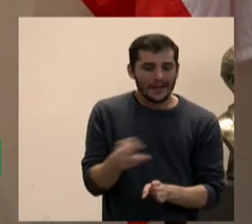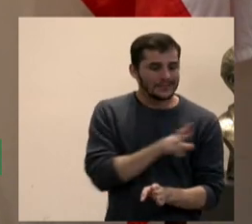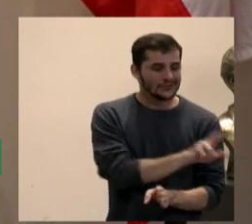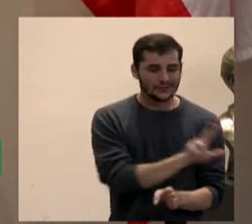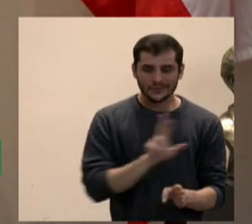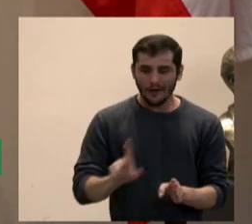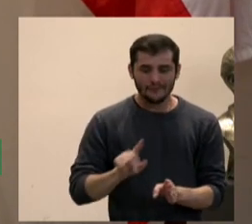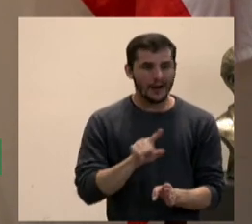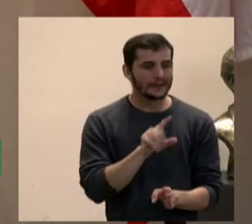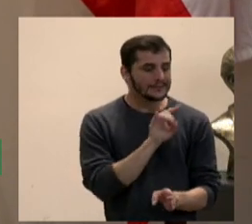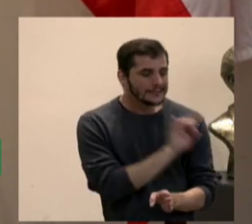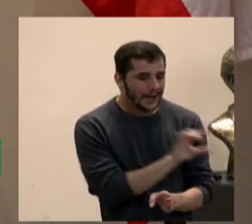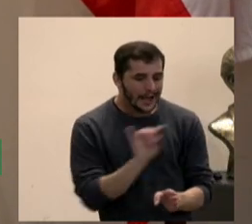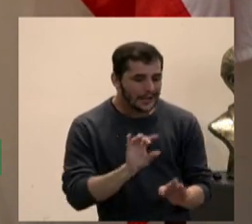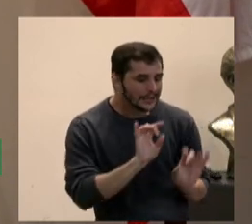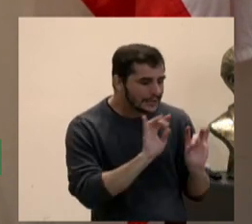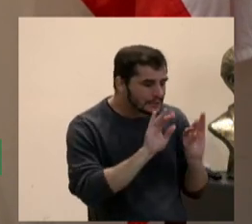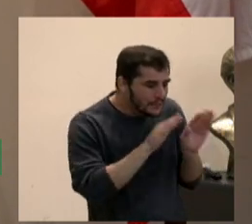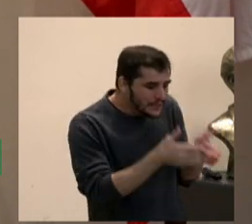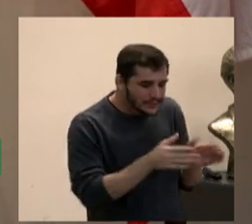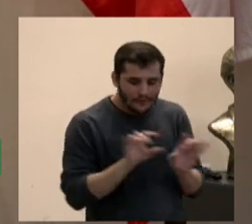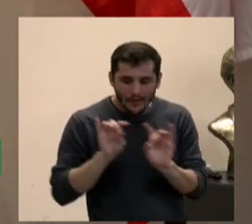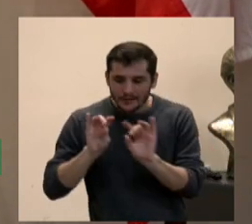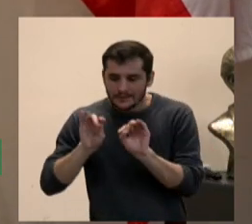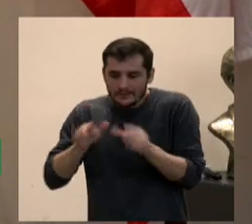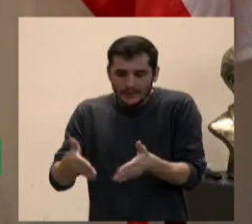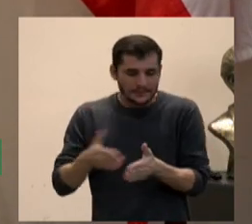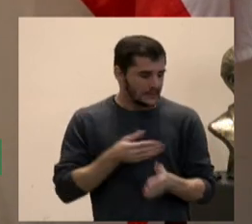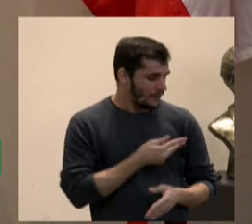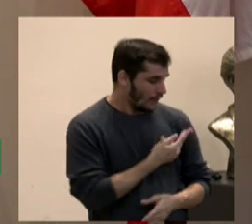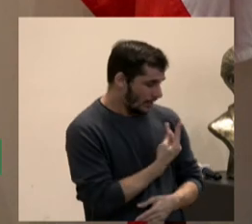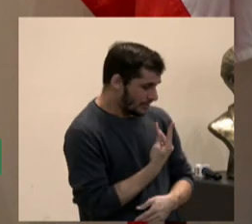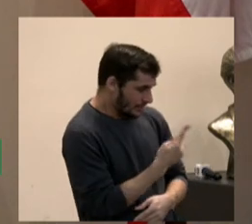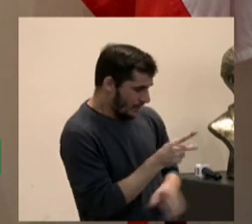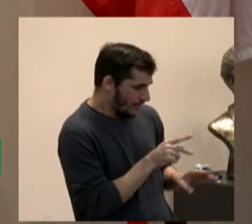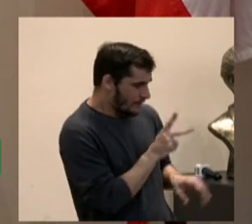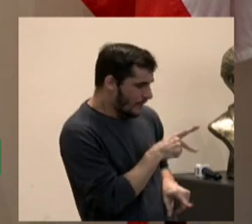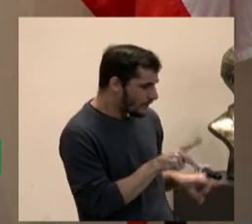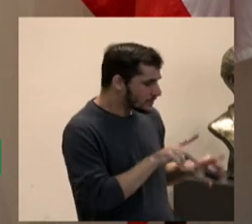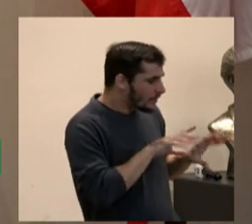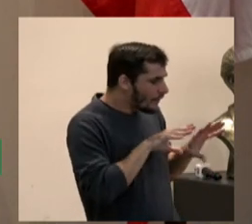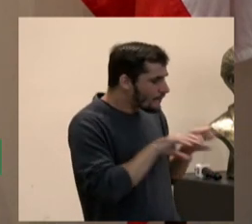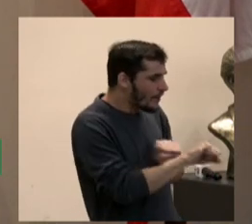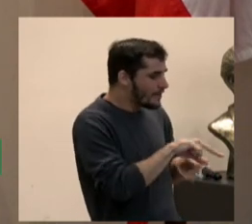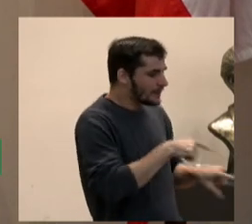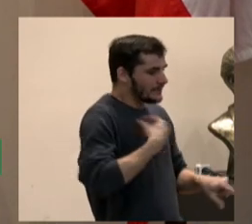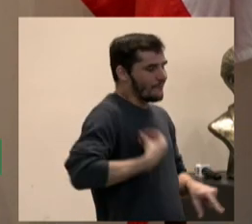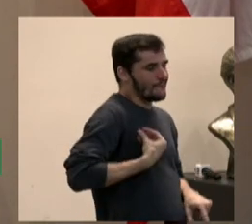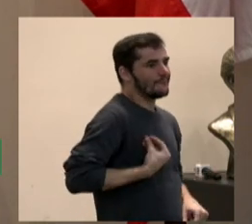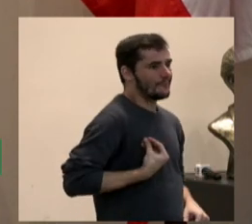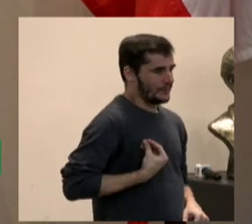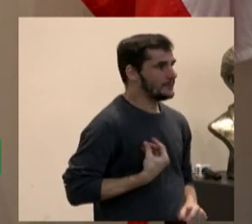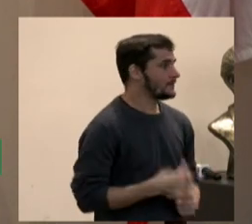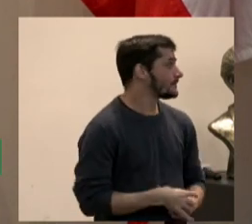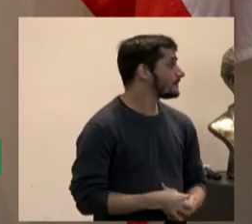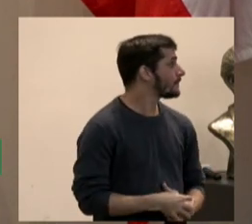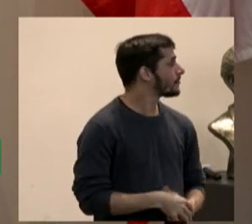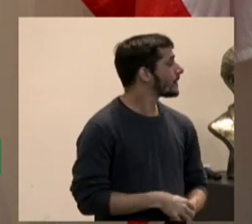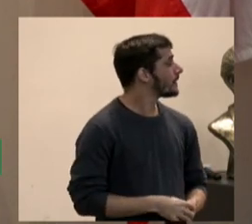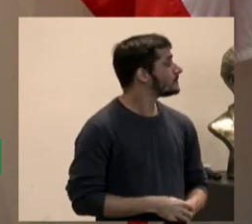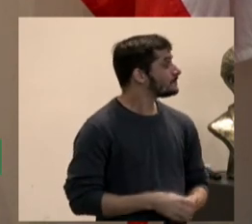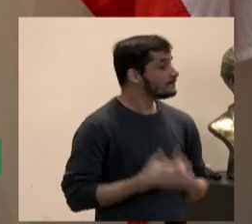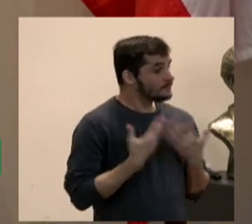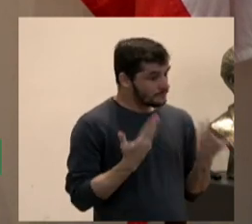suas especificidades na formação dos educadores e educadoras. Né? E, por final, o desafio,